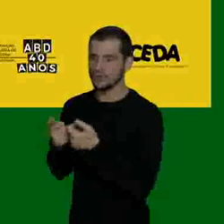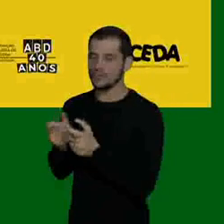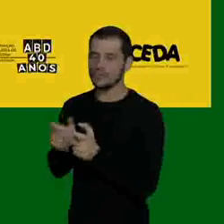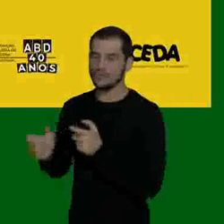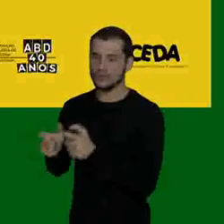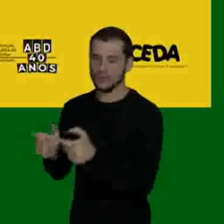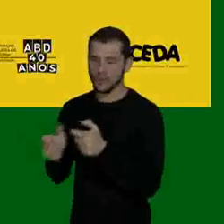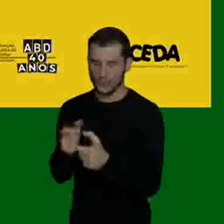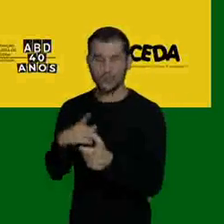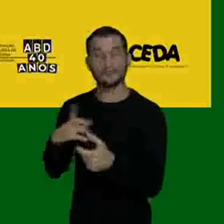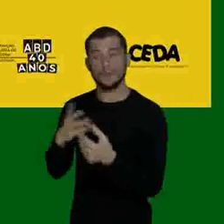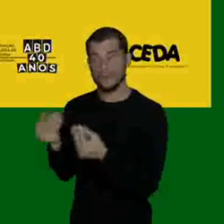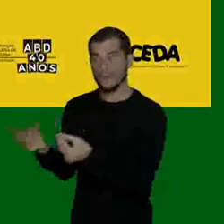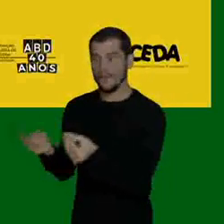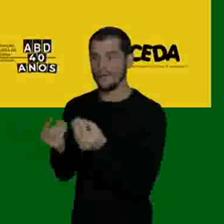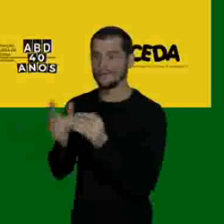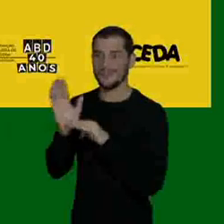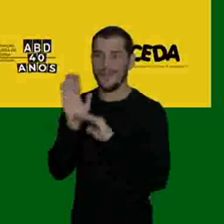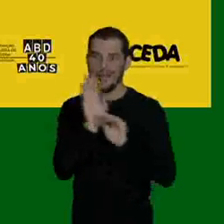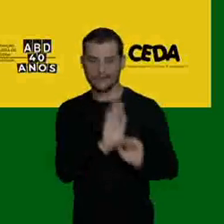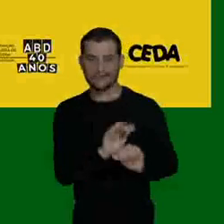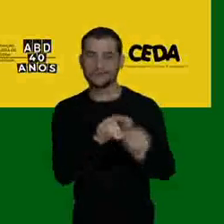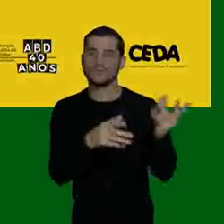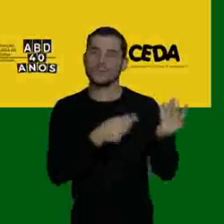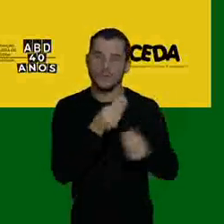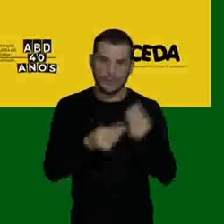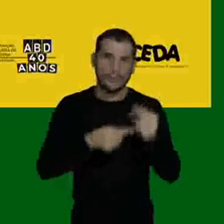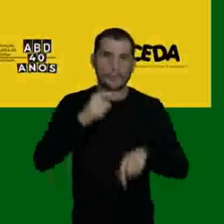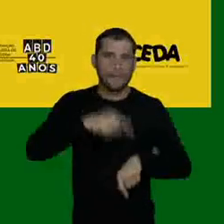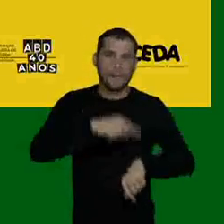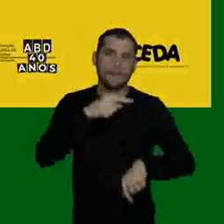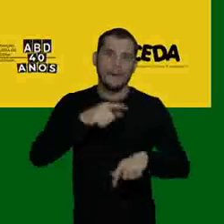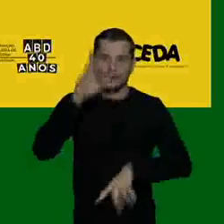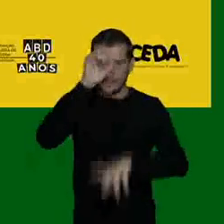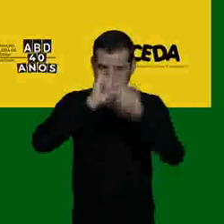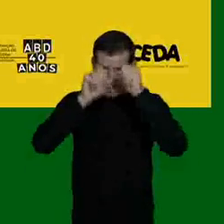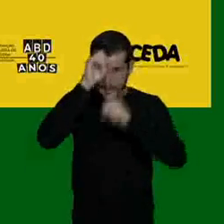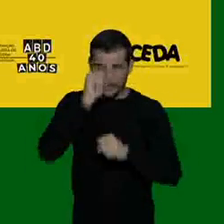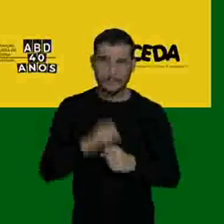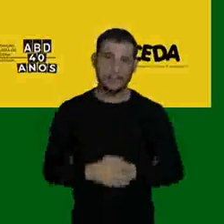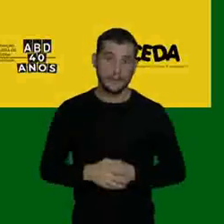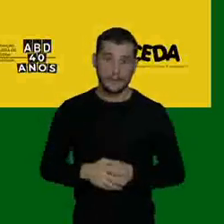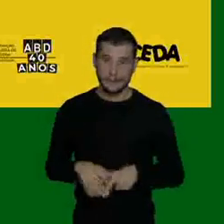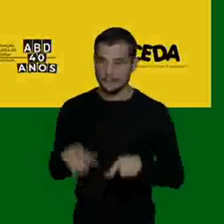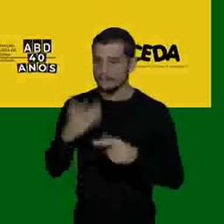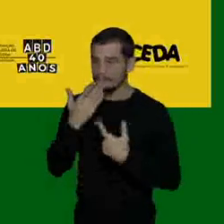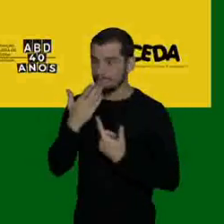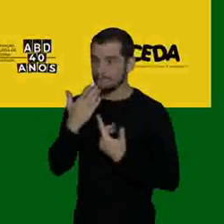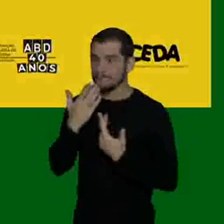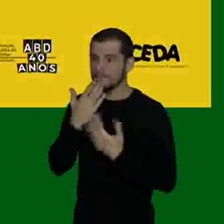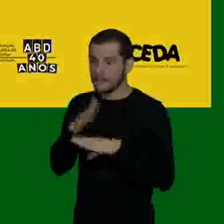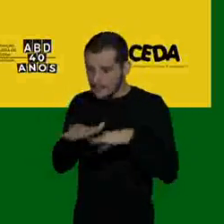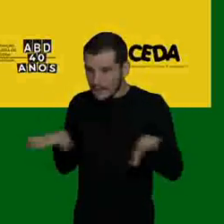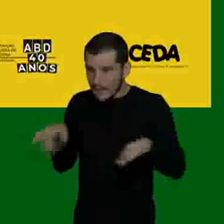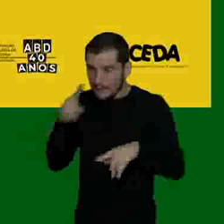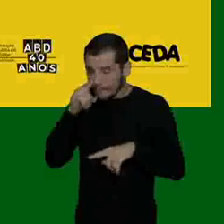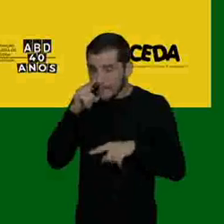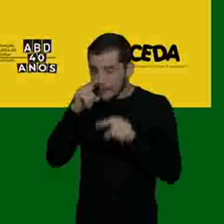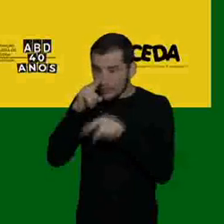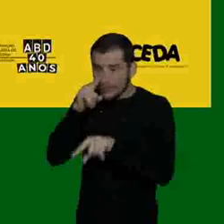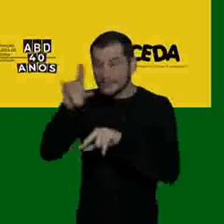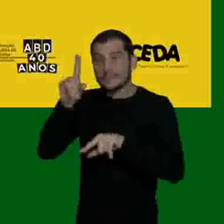crianças a criança de risco Eu já falei para vocês né a criança que tem dificuldade principalmente os pais que já que já são